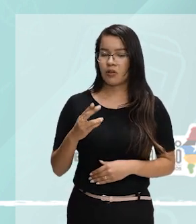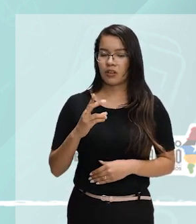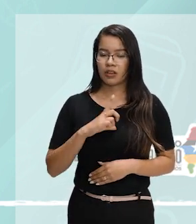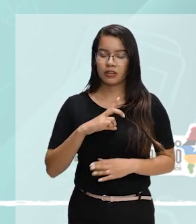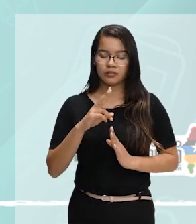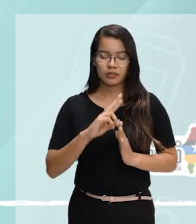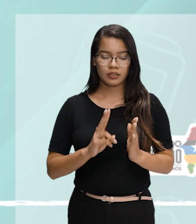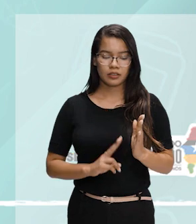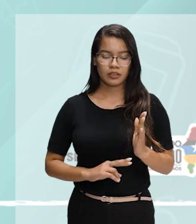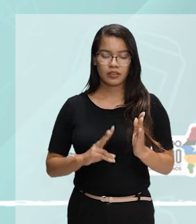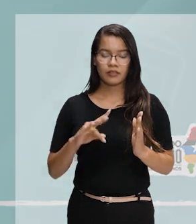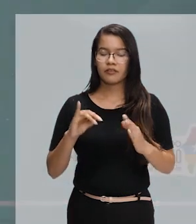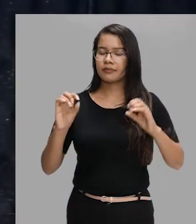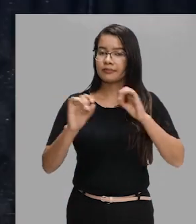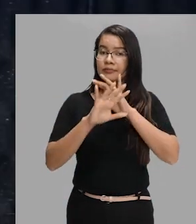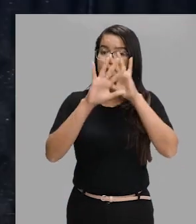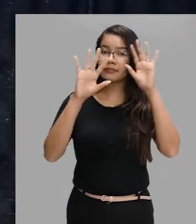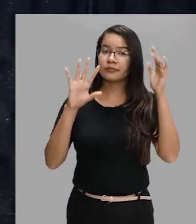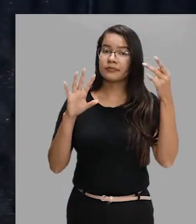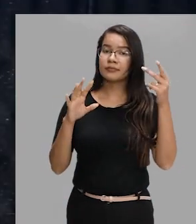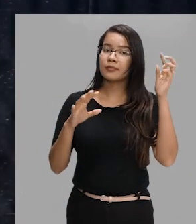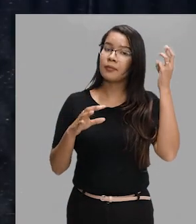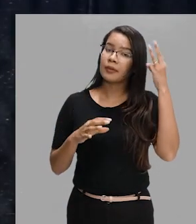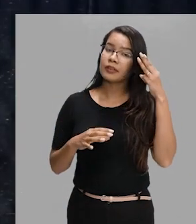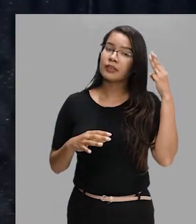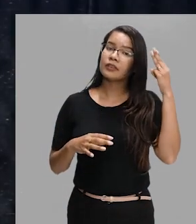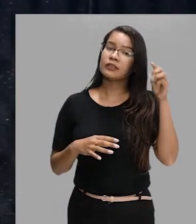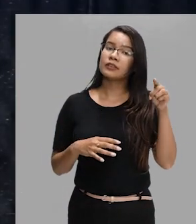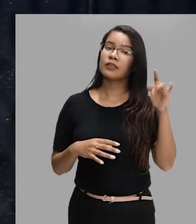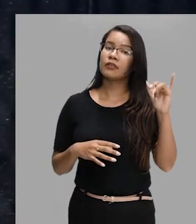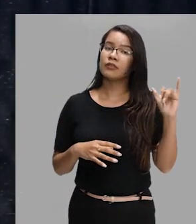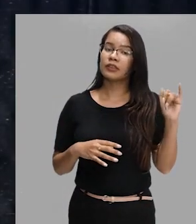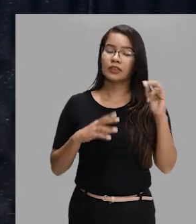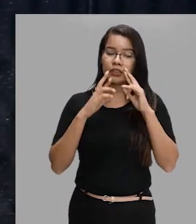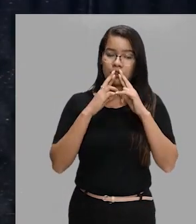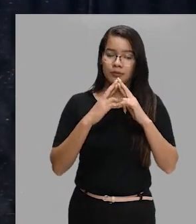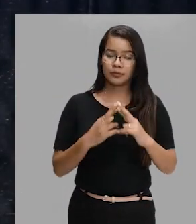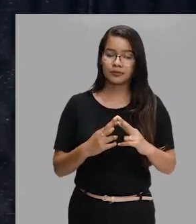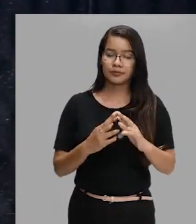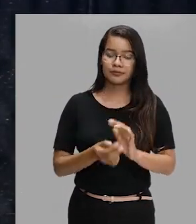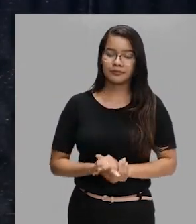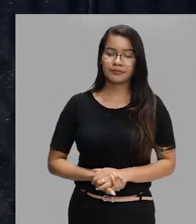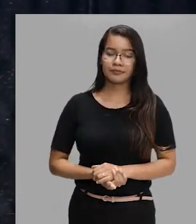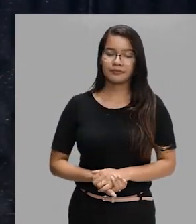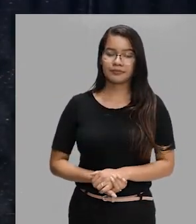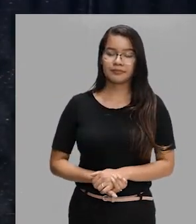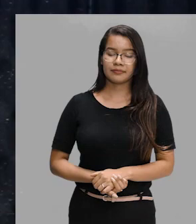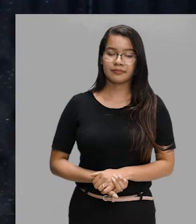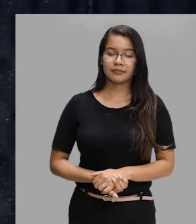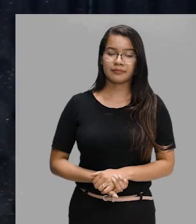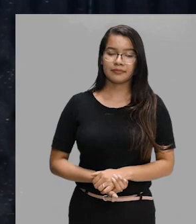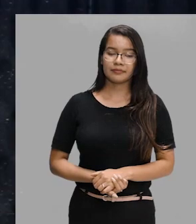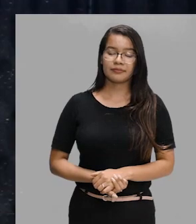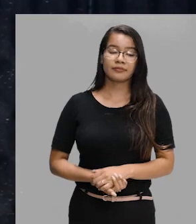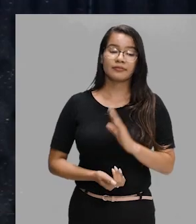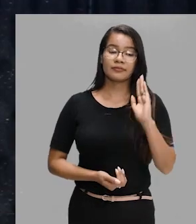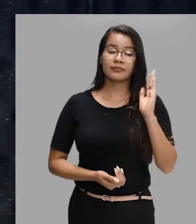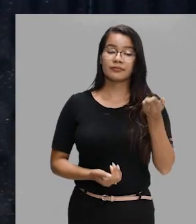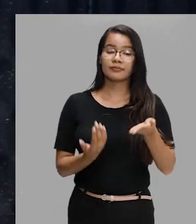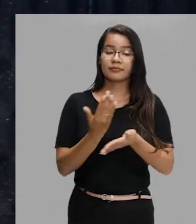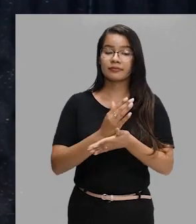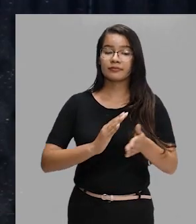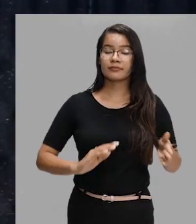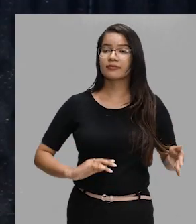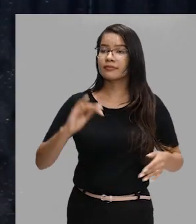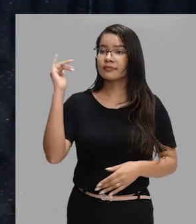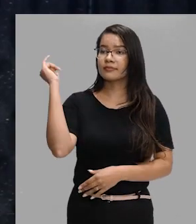a tua mente para responder a questão. Eu tenho certeza que vocês estão acertando. Próxima. Ao final da